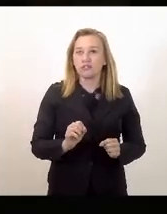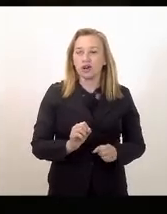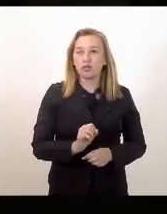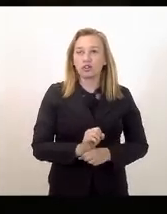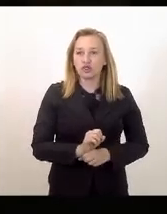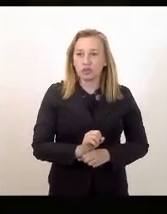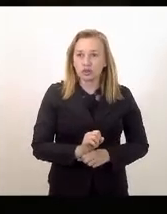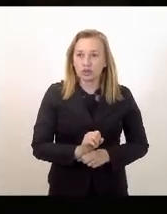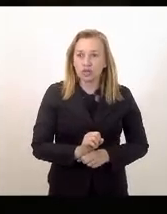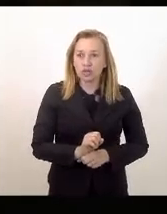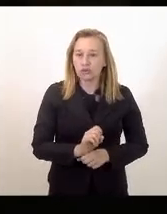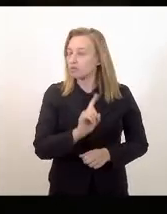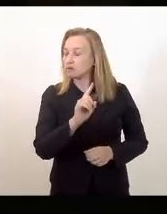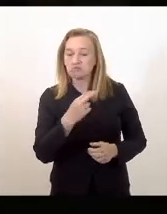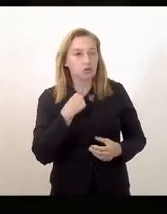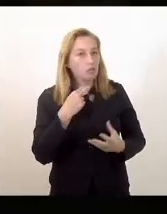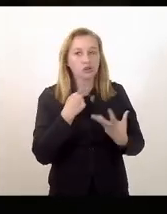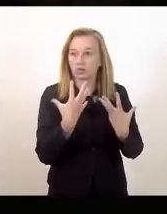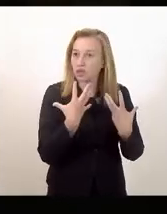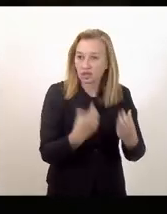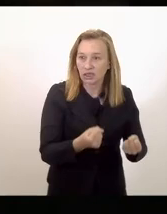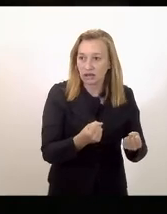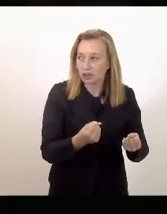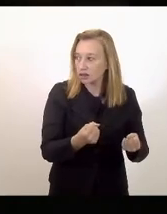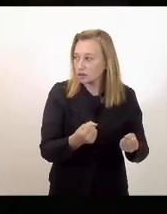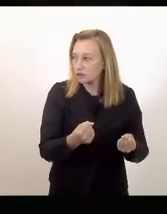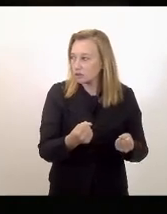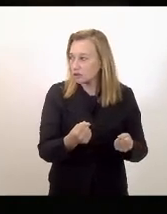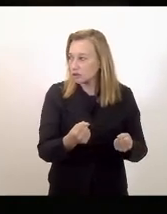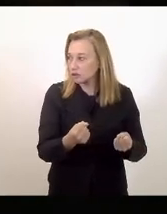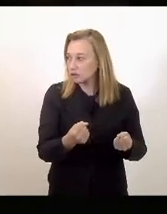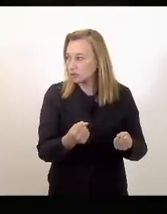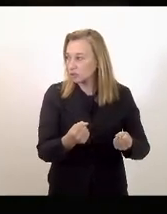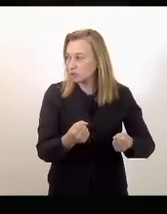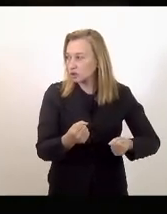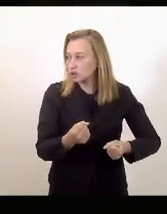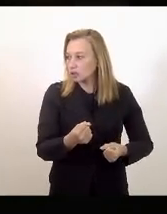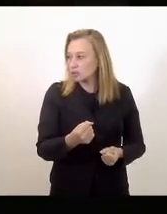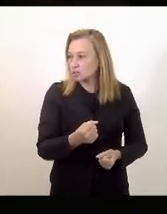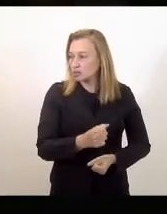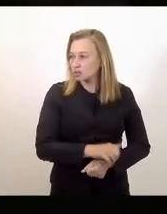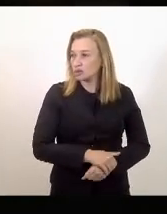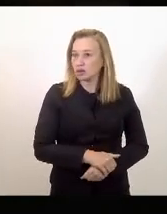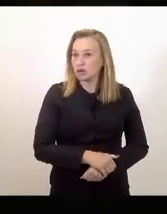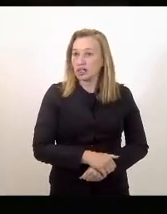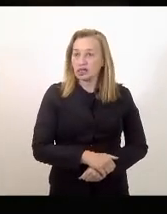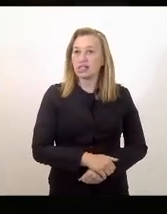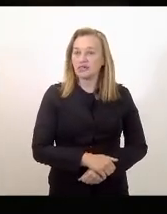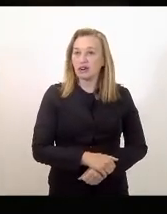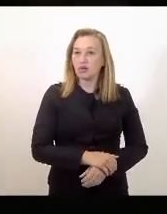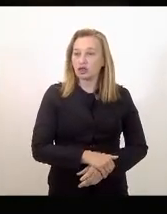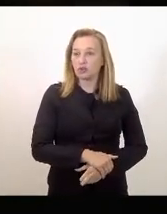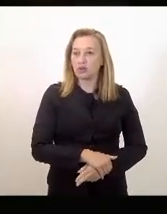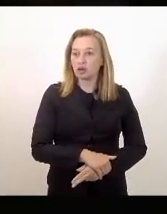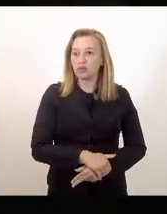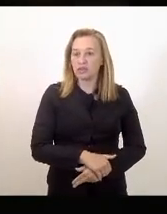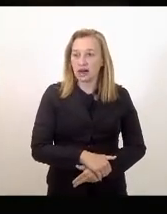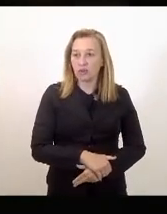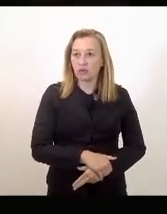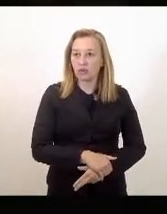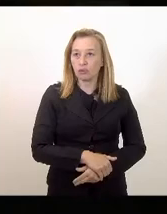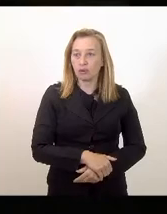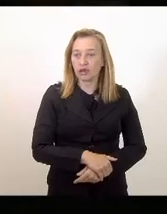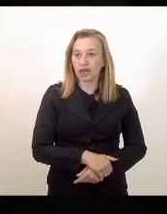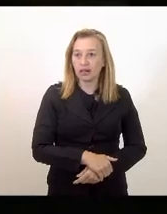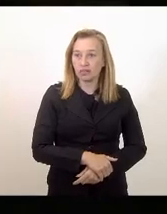quando todos dizem para evitar, é o uso da máscara,